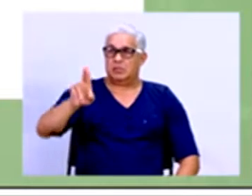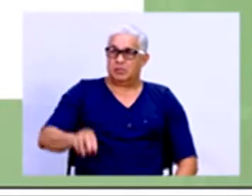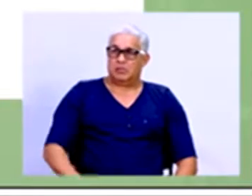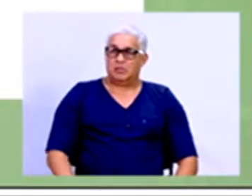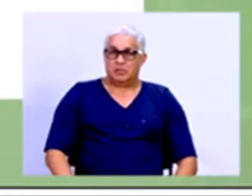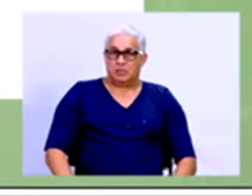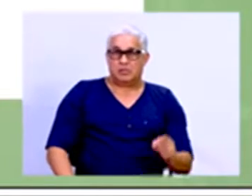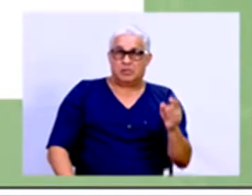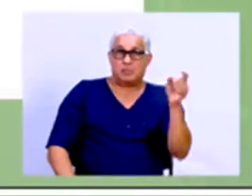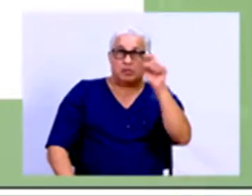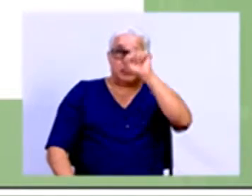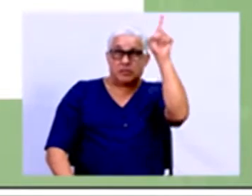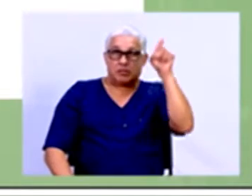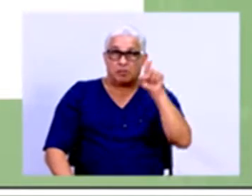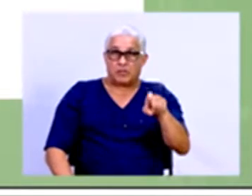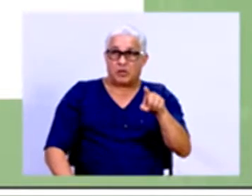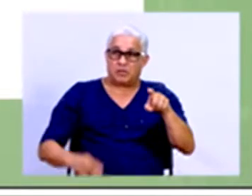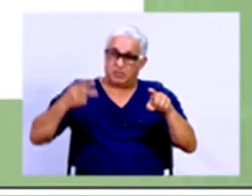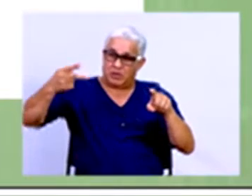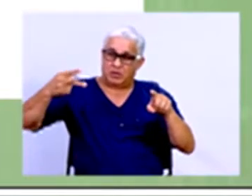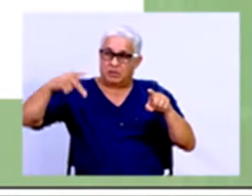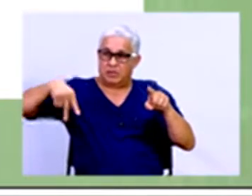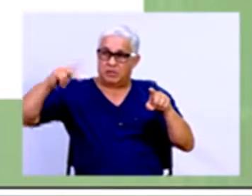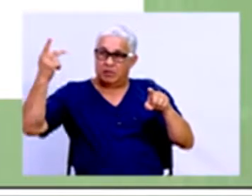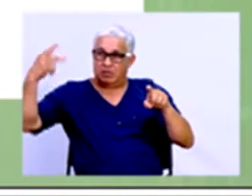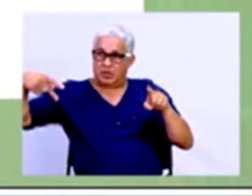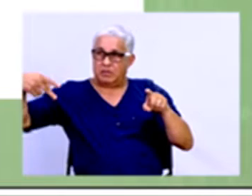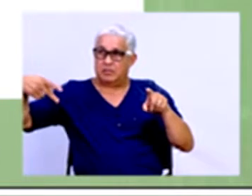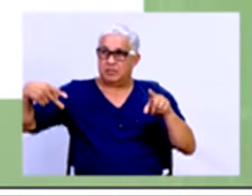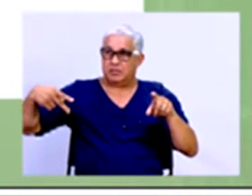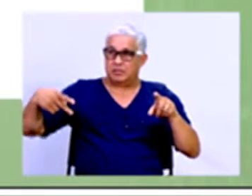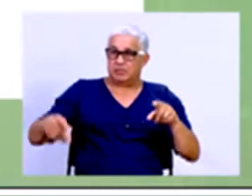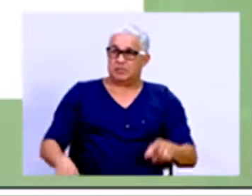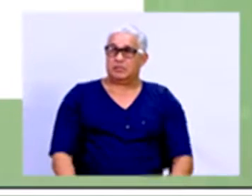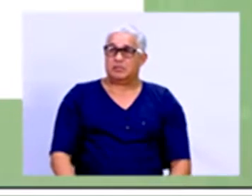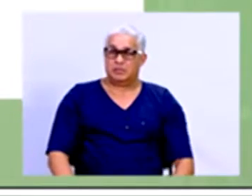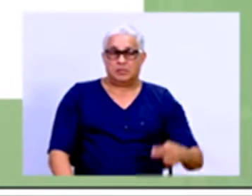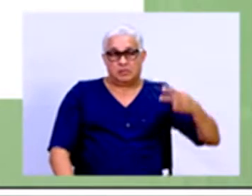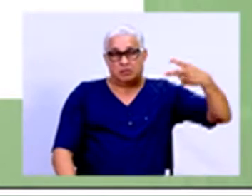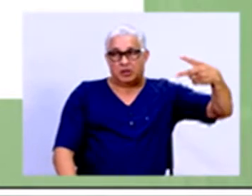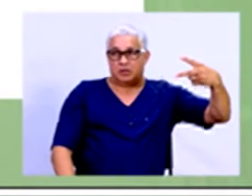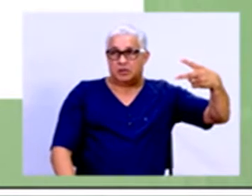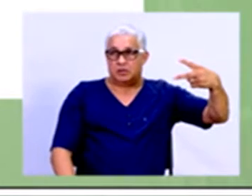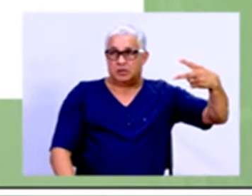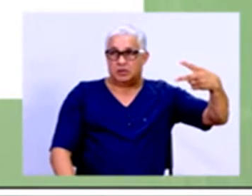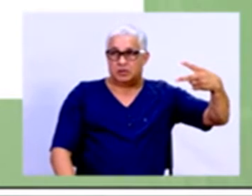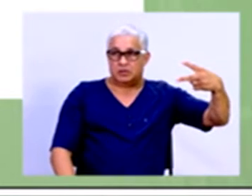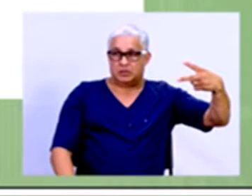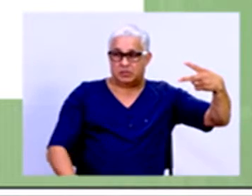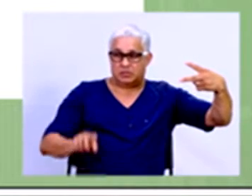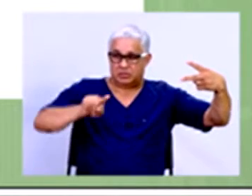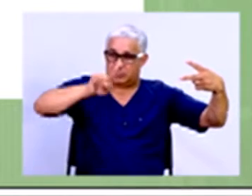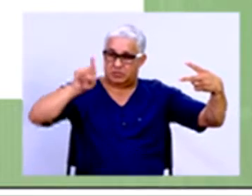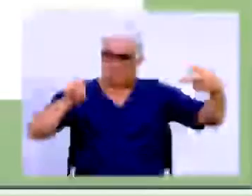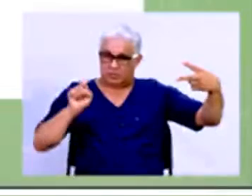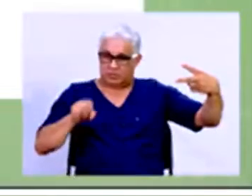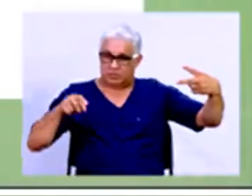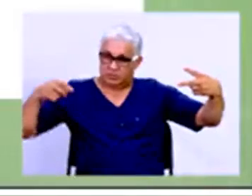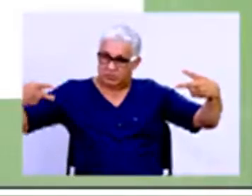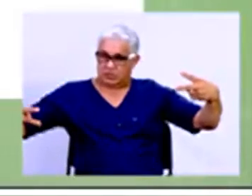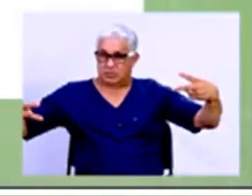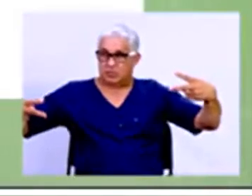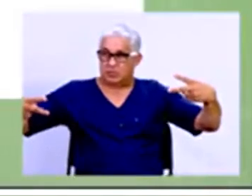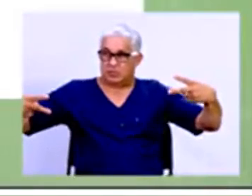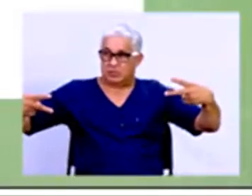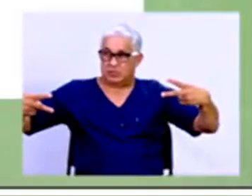PHP, certo? Entre essa abertura e o fechamento, que o fechamento é um ponto de interrogação e um sinal de